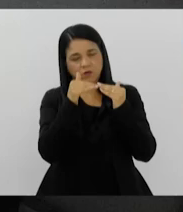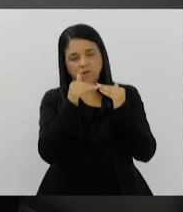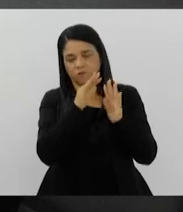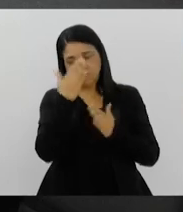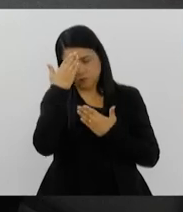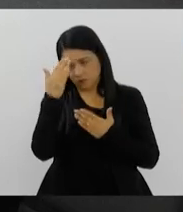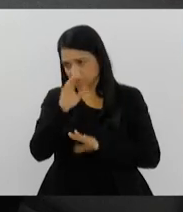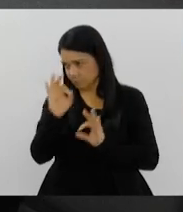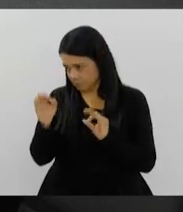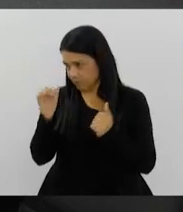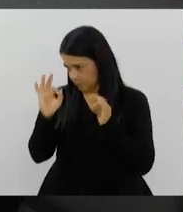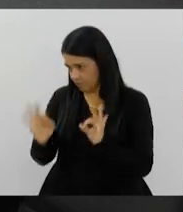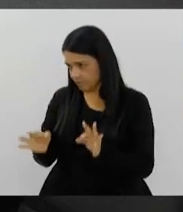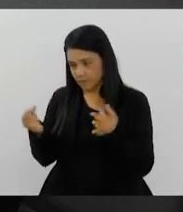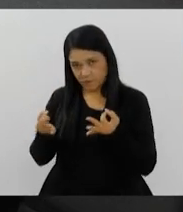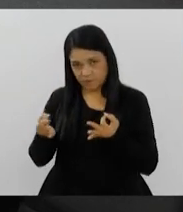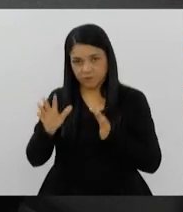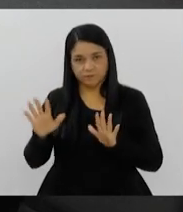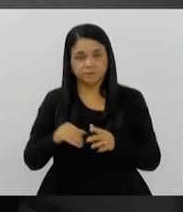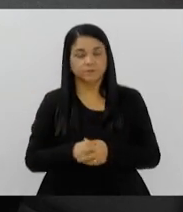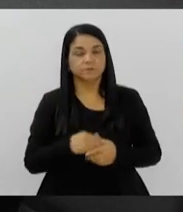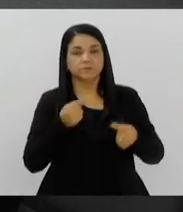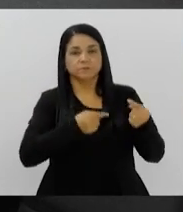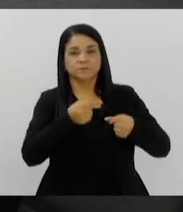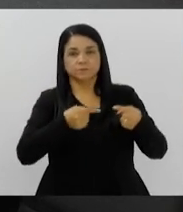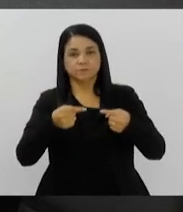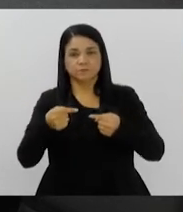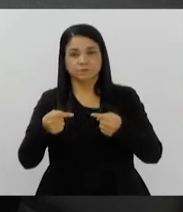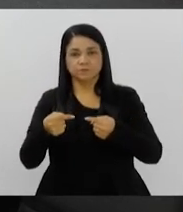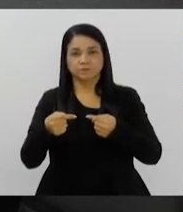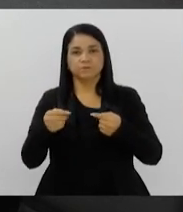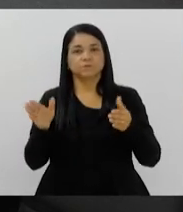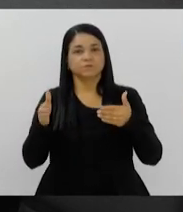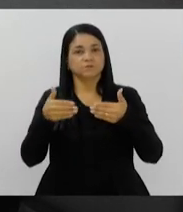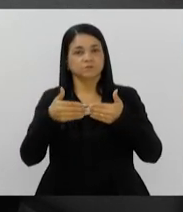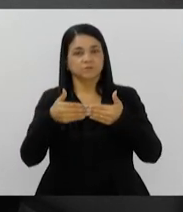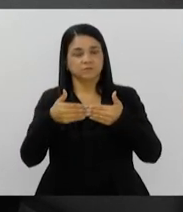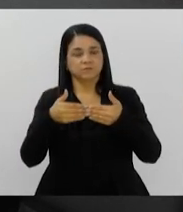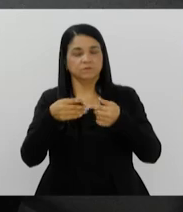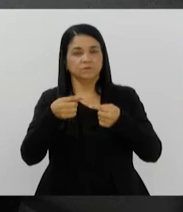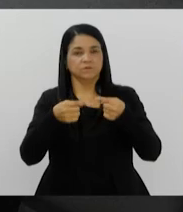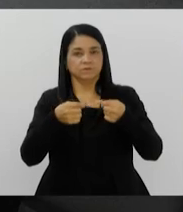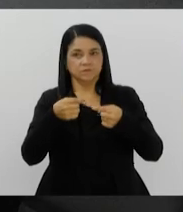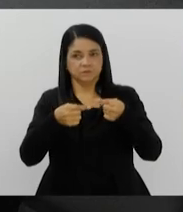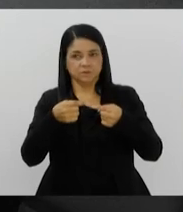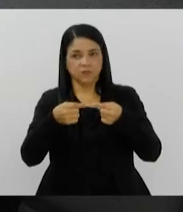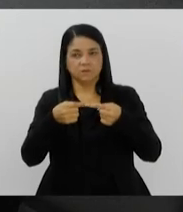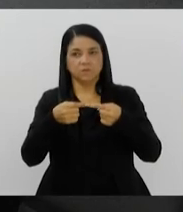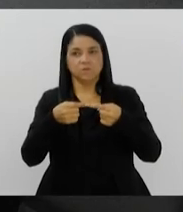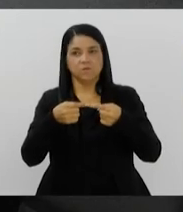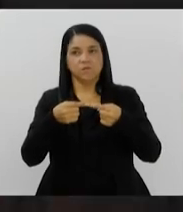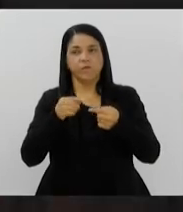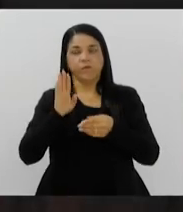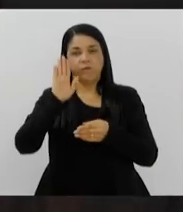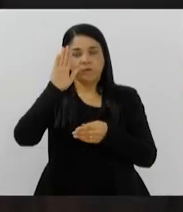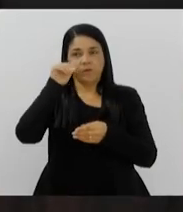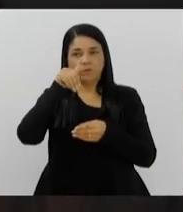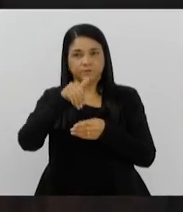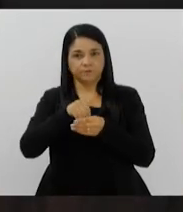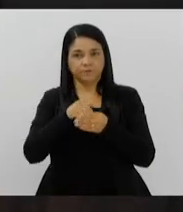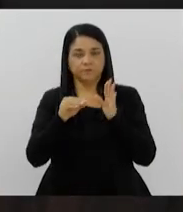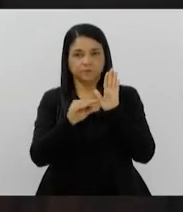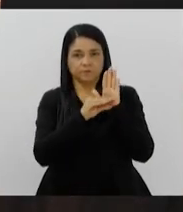Obrigado. Em discussão, não havendo mais quem queira discutir, encerrada a discussão. Em votação,